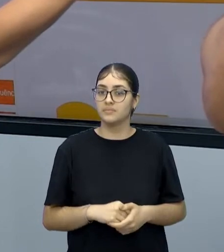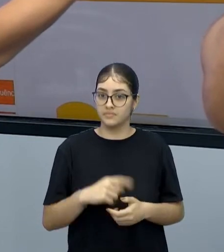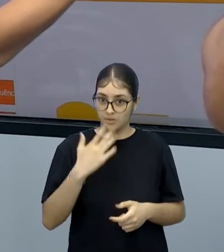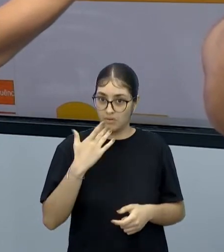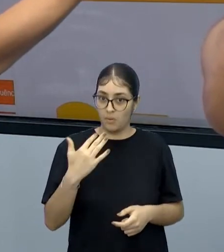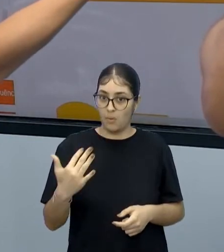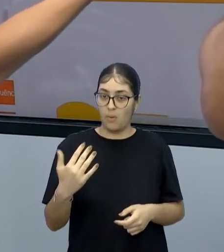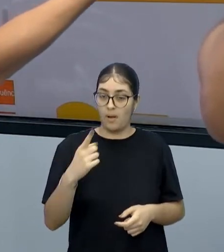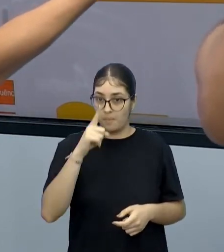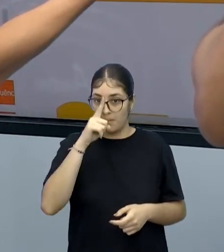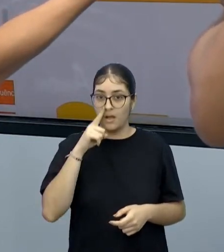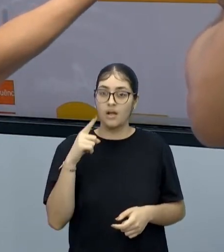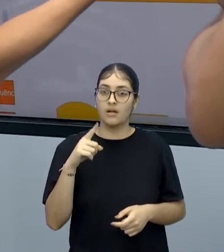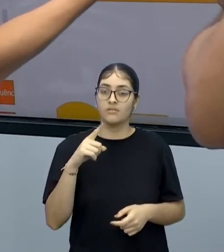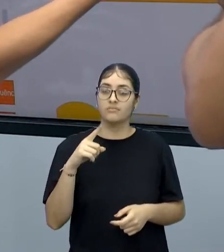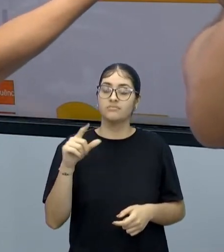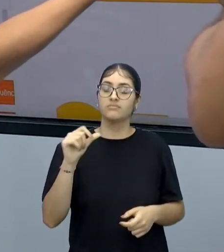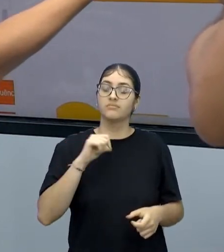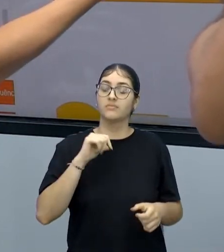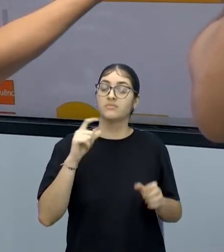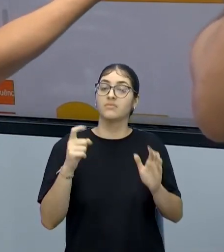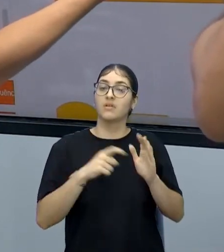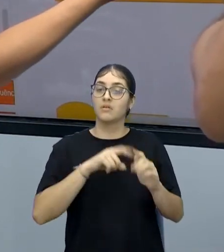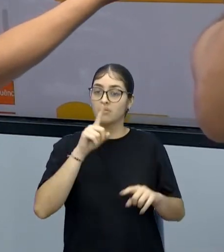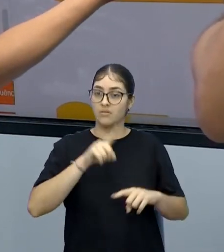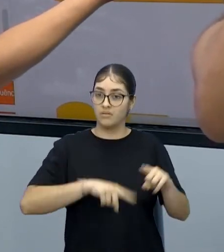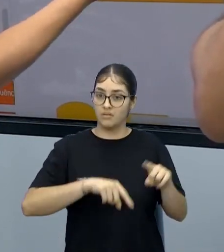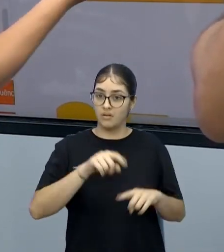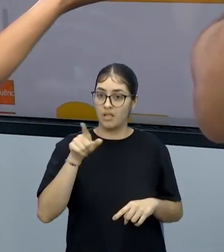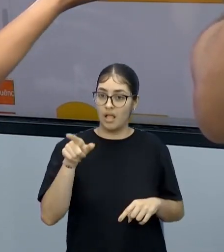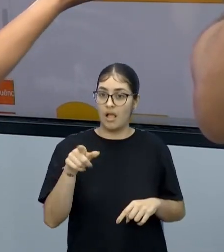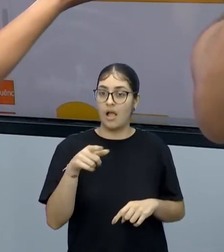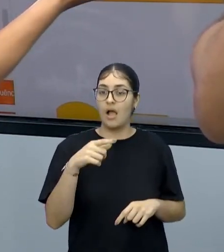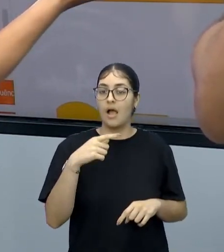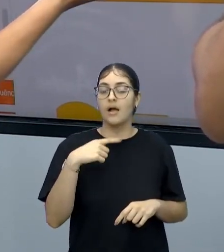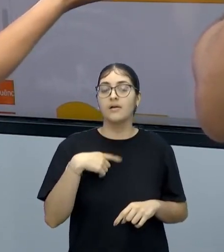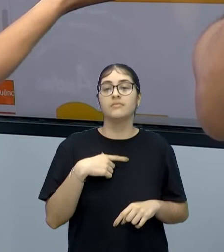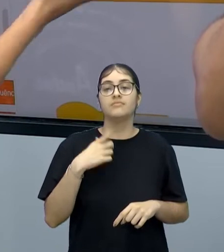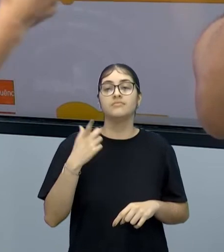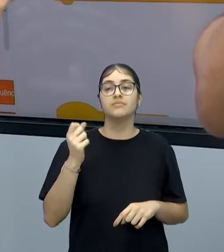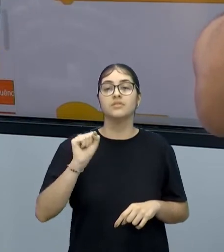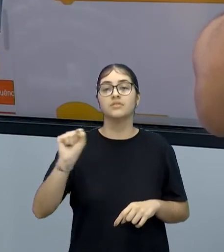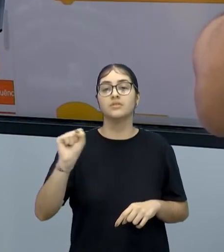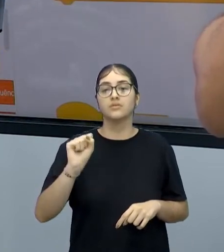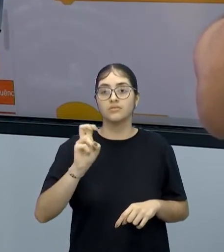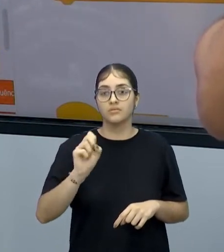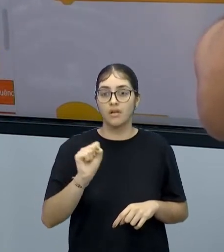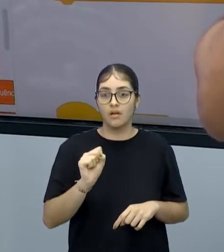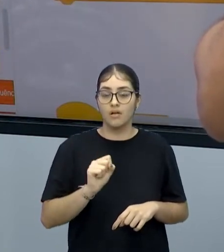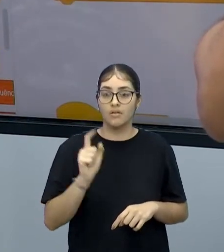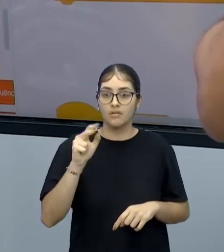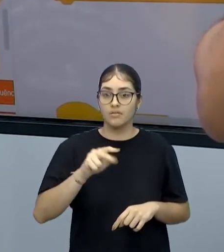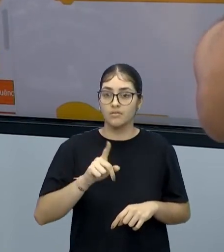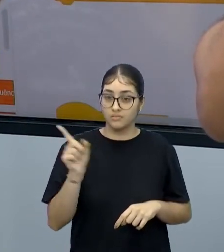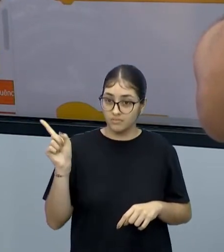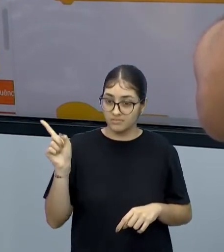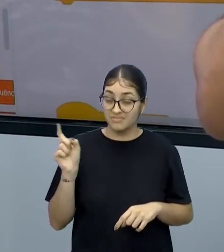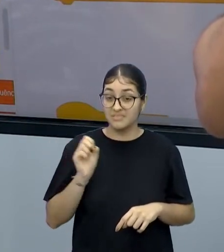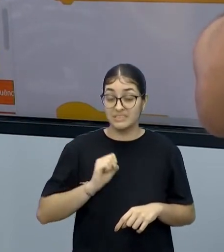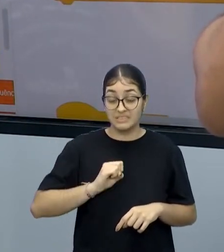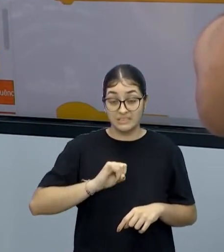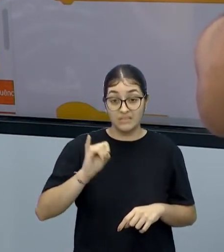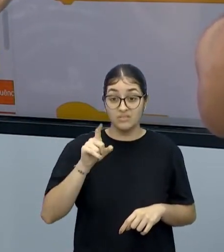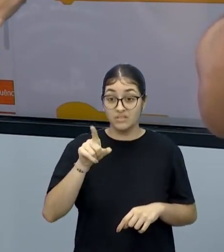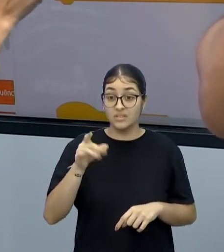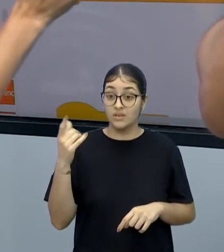a cor amarela, vai tocar o instrumento referente ao amarelo, esperar 5 segundos. Aí vem aqui, ó. Se você acertar